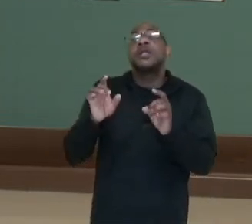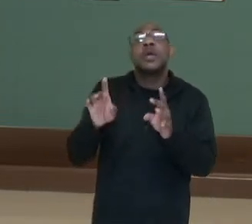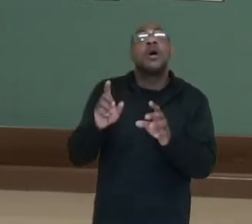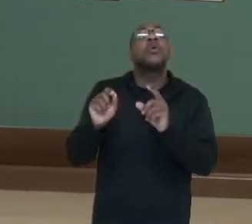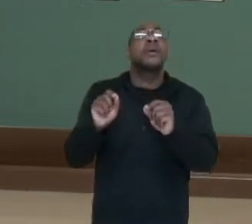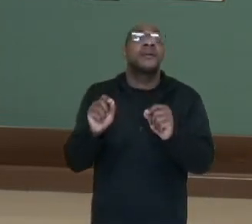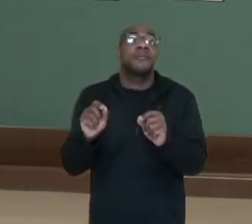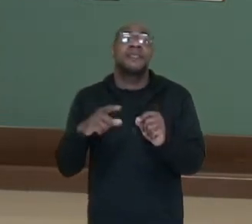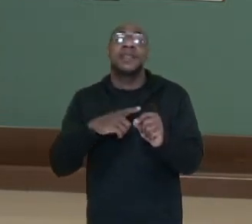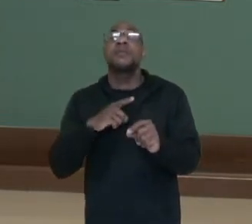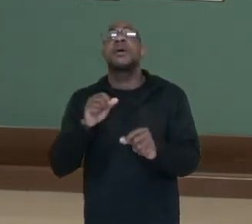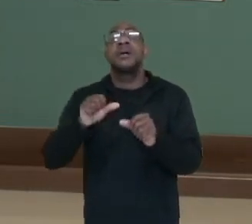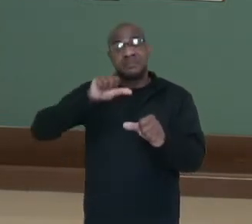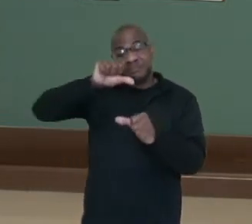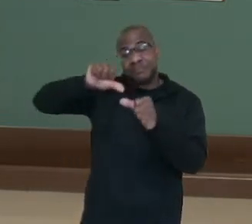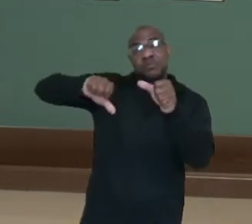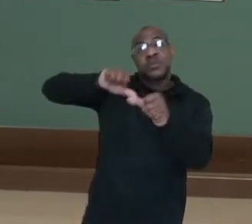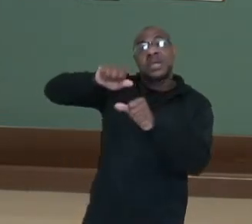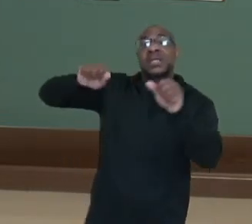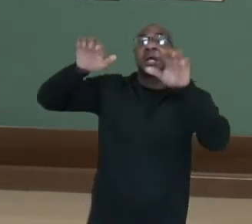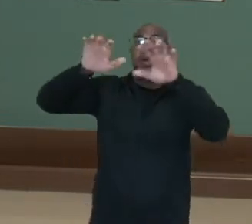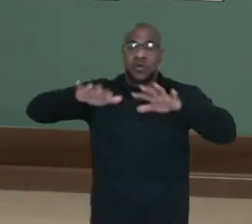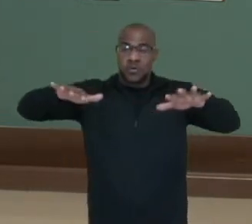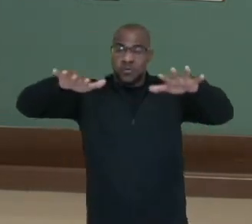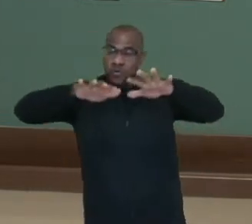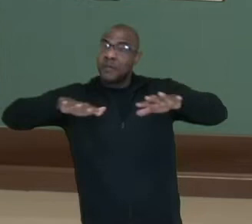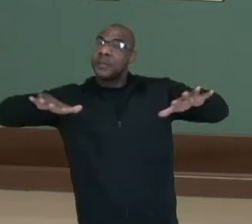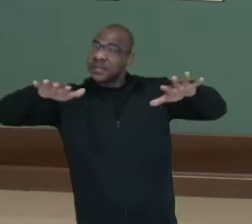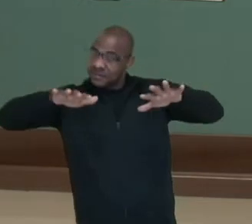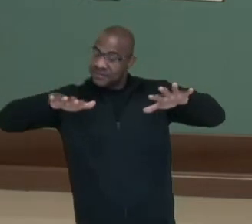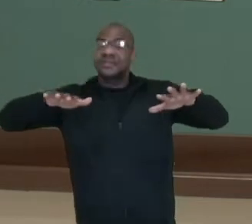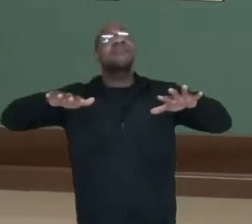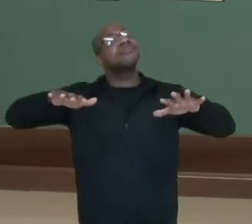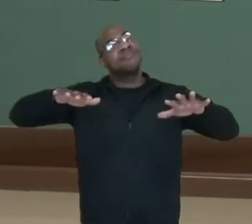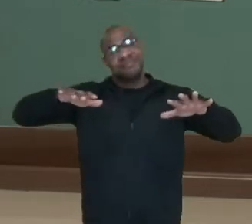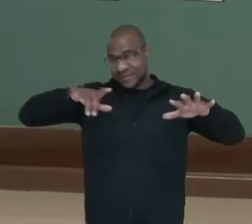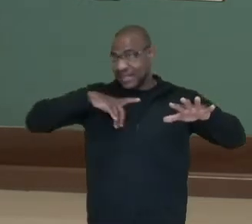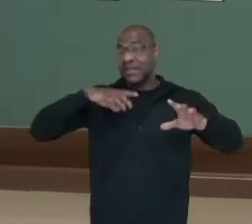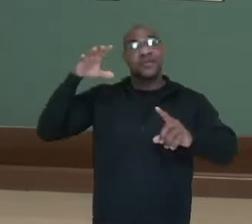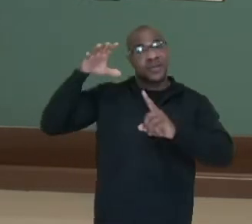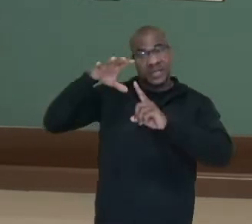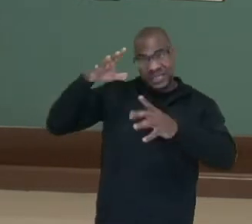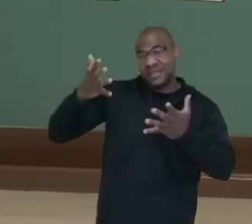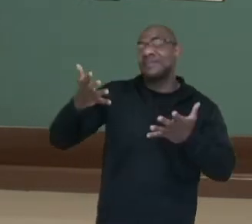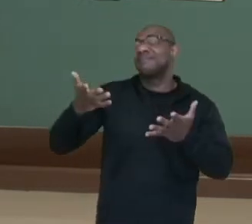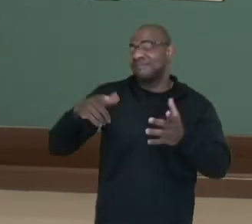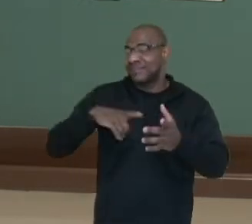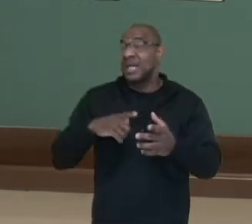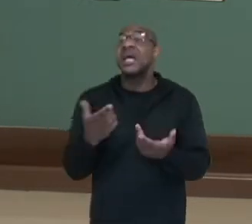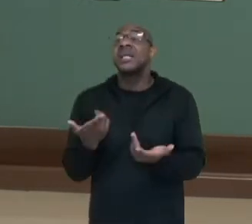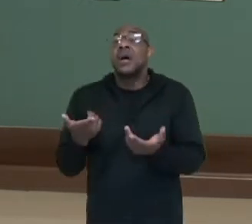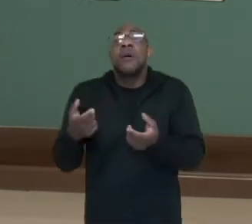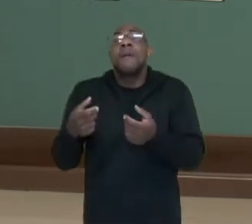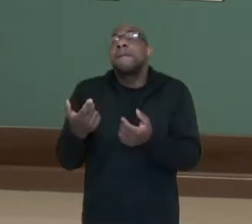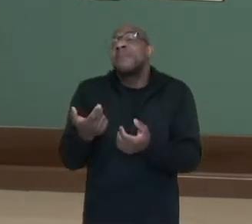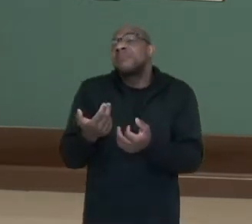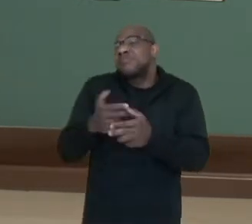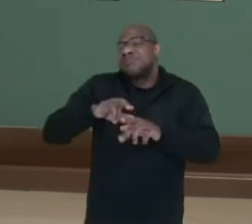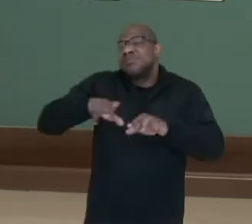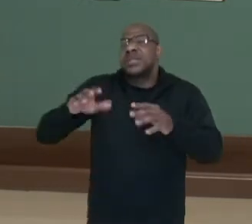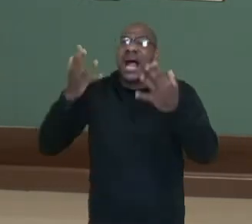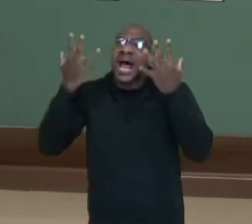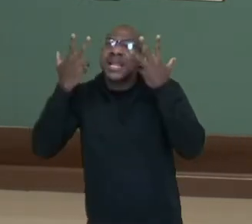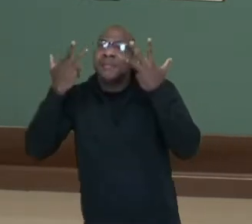descartar as alterações ambientais que são provocadas e com isso muitas espécies daquela região, elas